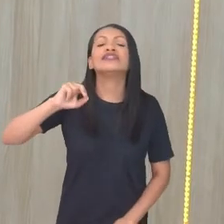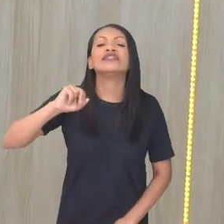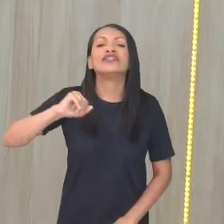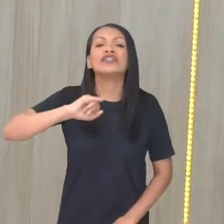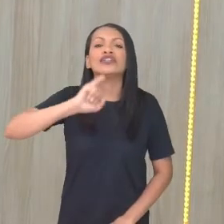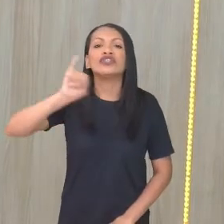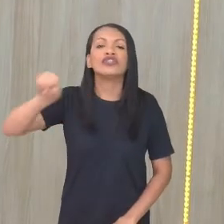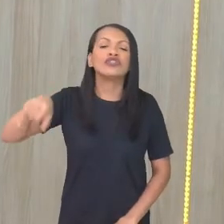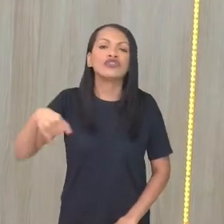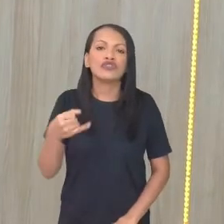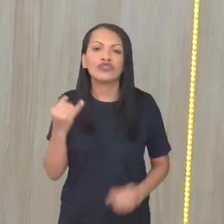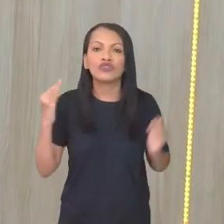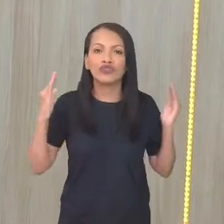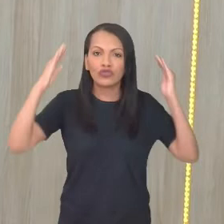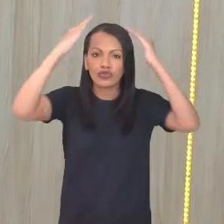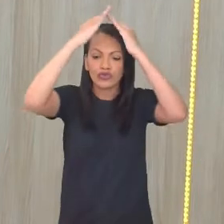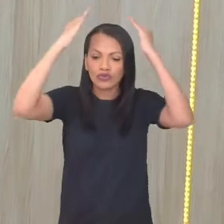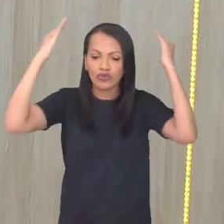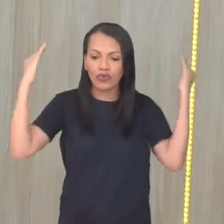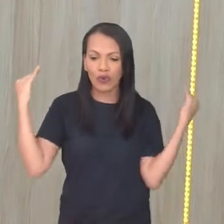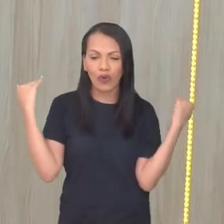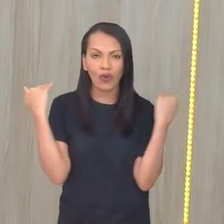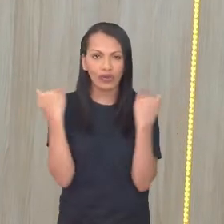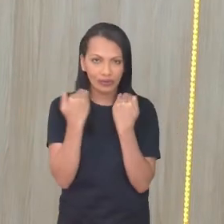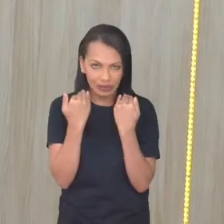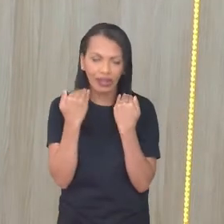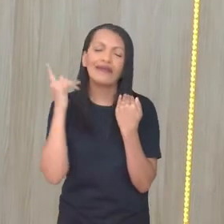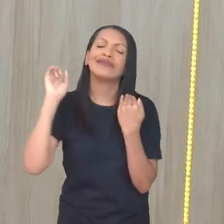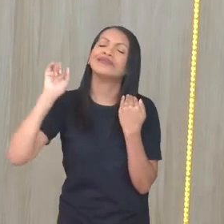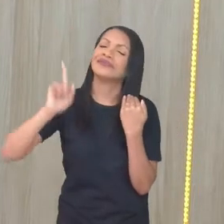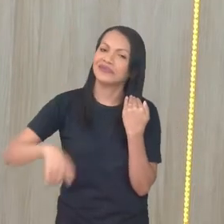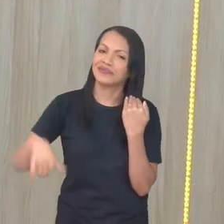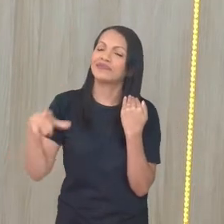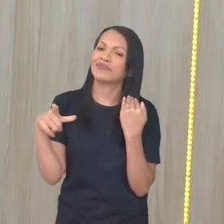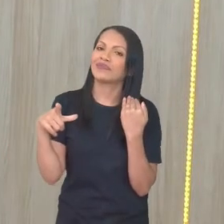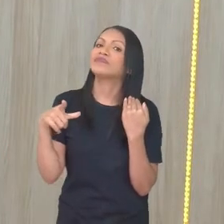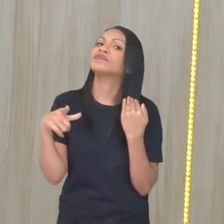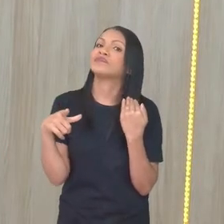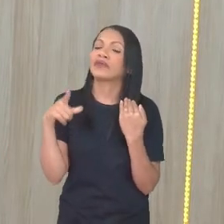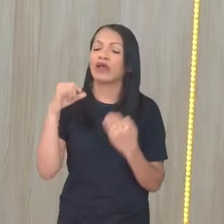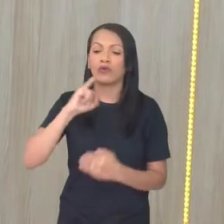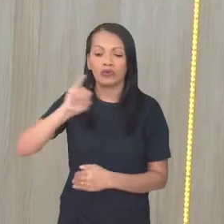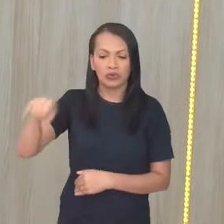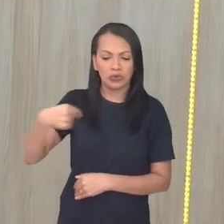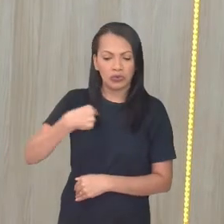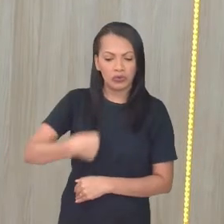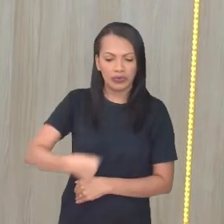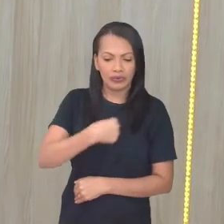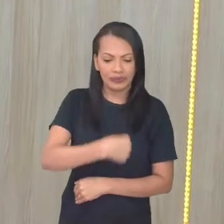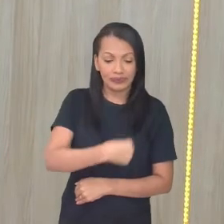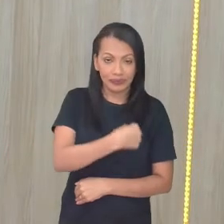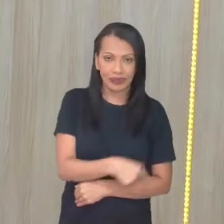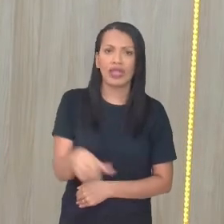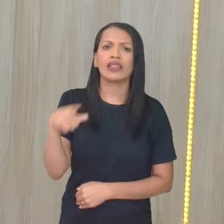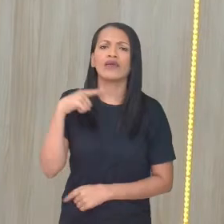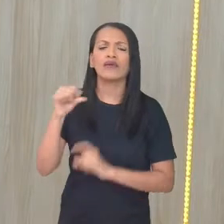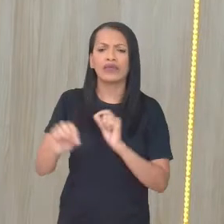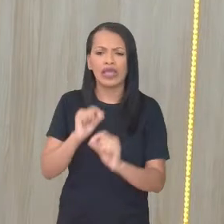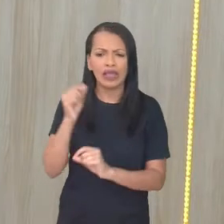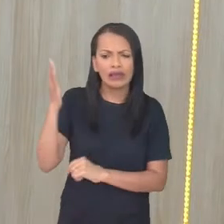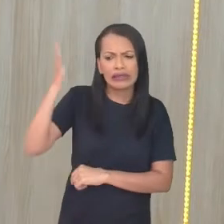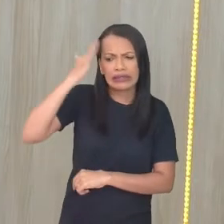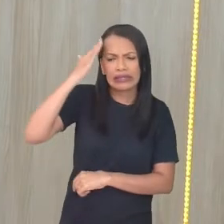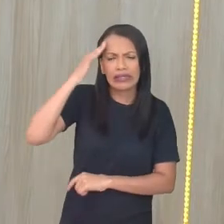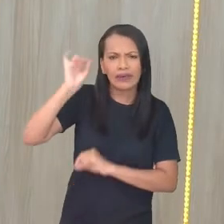da perspectiva, né, do conto lá, do relato bíblico, ele era um camarada, né, que interpretou ali